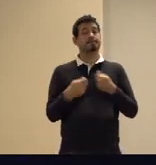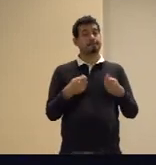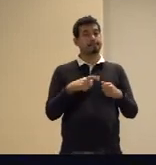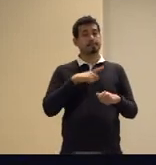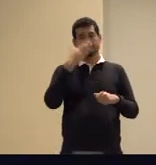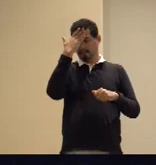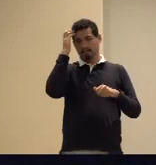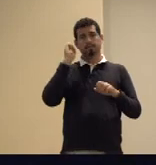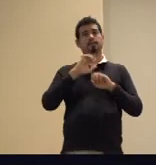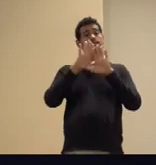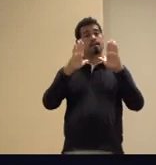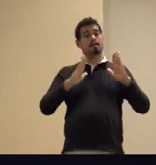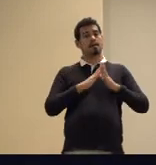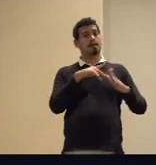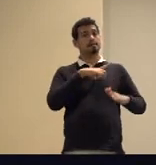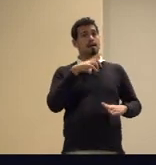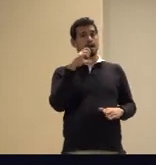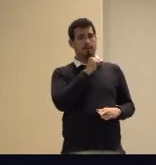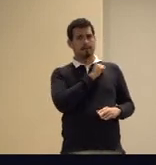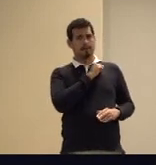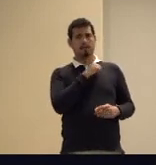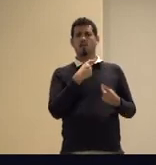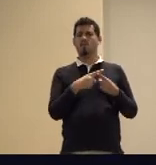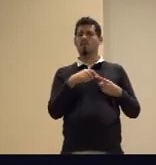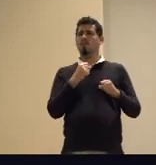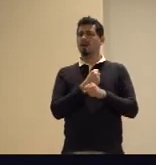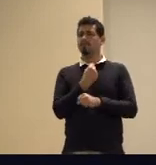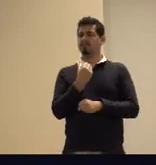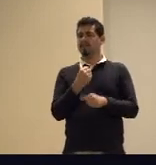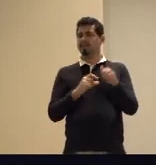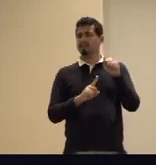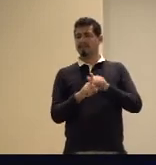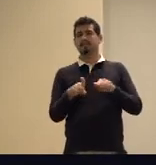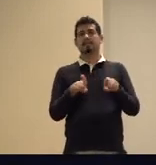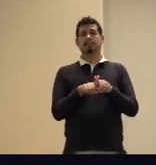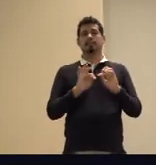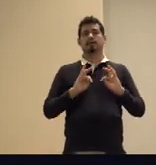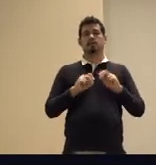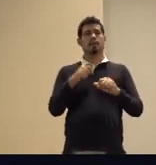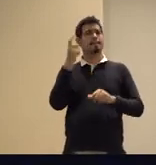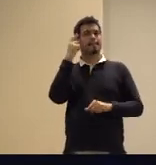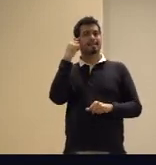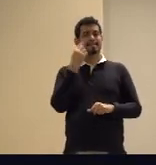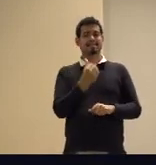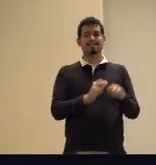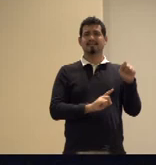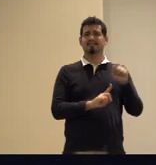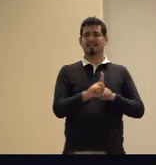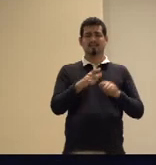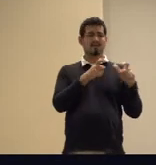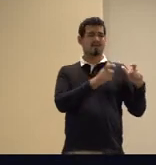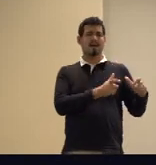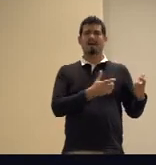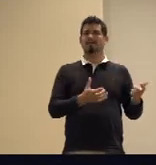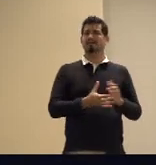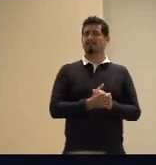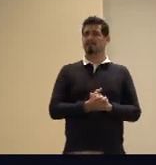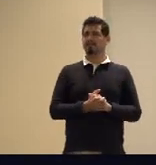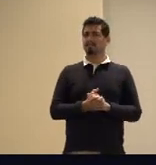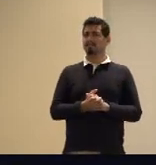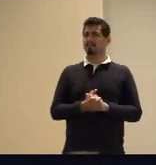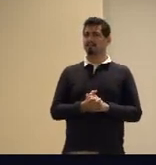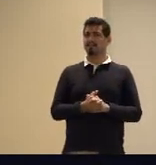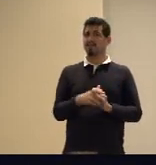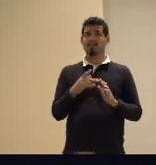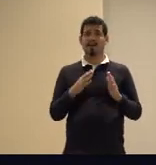entender. Ali é a casa temporária, por um ano e 6 meses, mas pensem vocês morando em 6 meses em um lugar, é a tua casa.